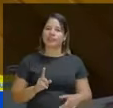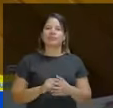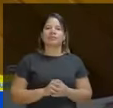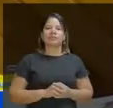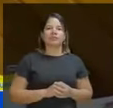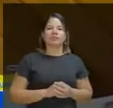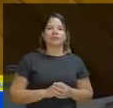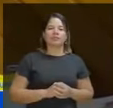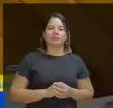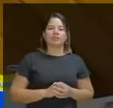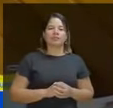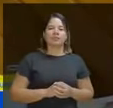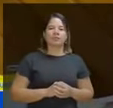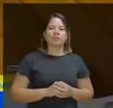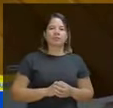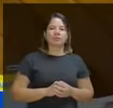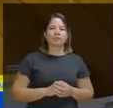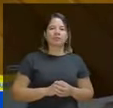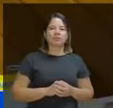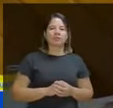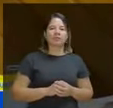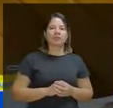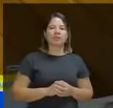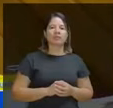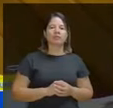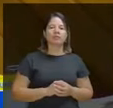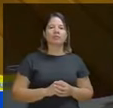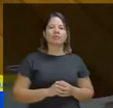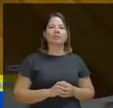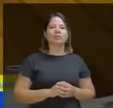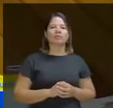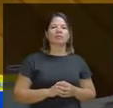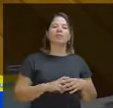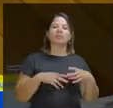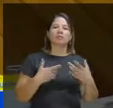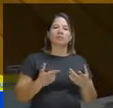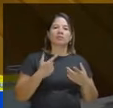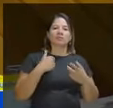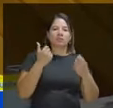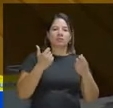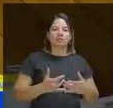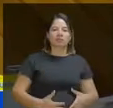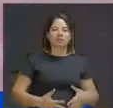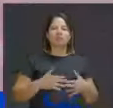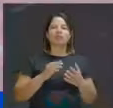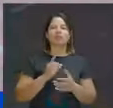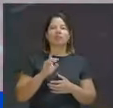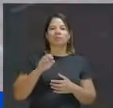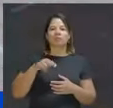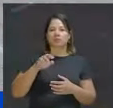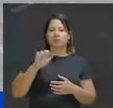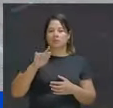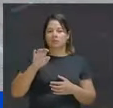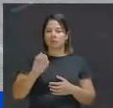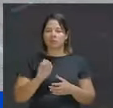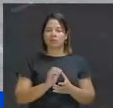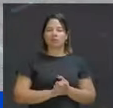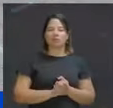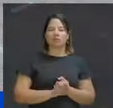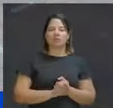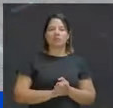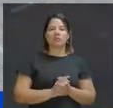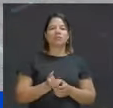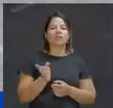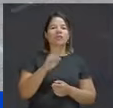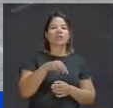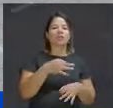ação penal ou flagrante ilegalidade por parte do juízo eleitoral. Ante o exposto, denego a ordem. É como voto. Com voto a juíza